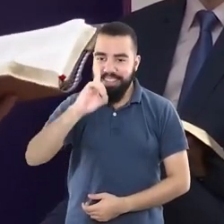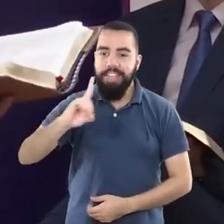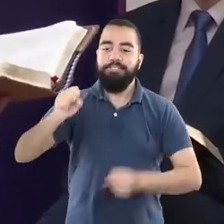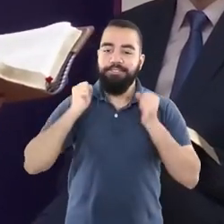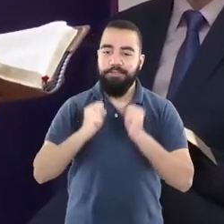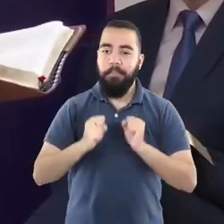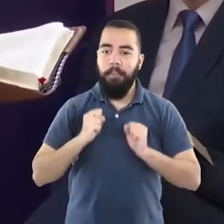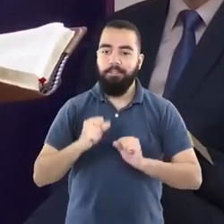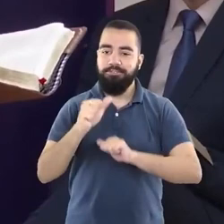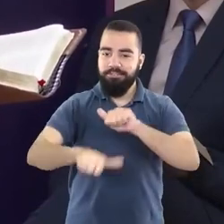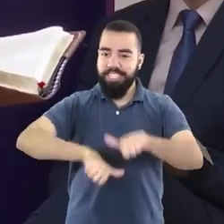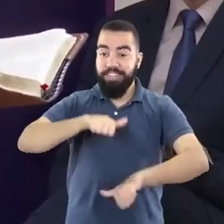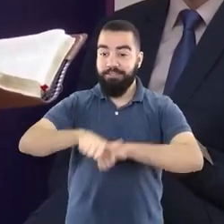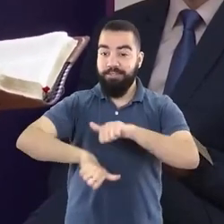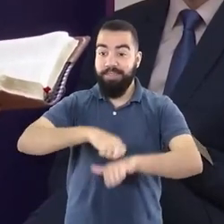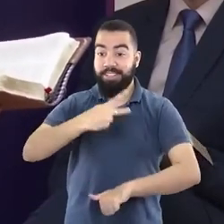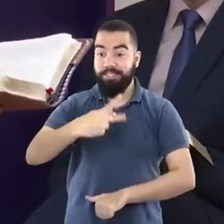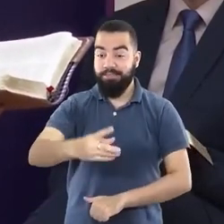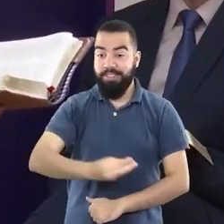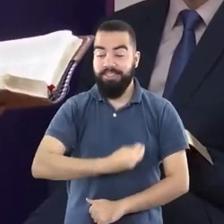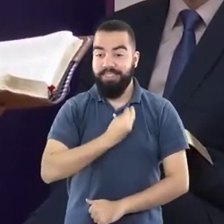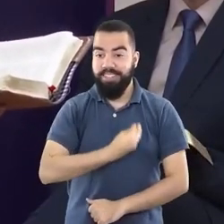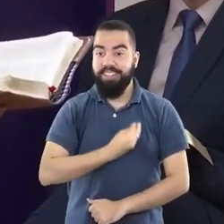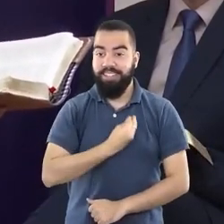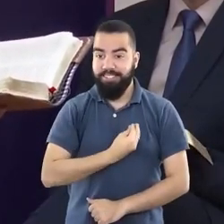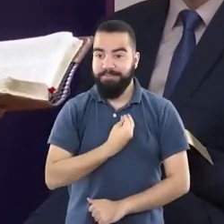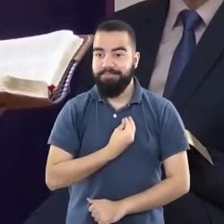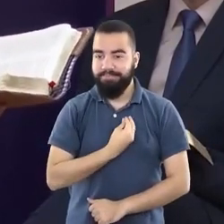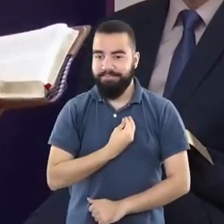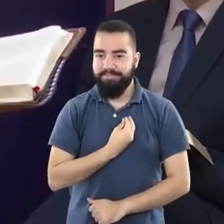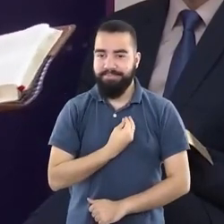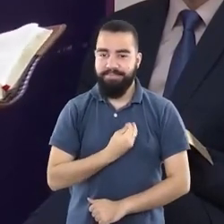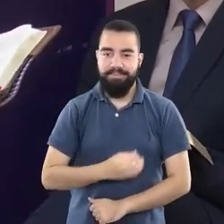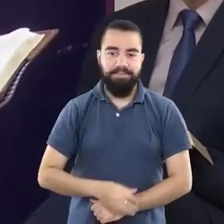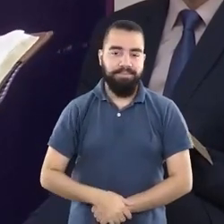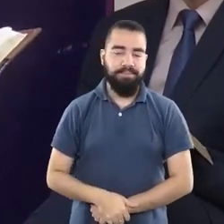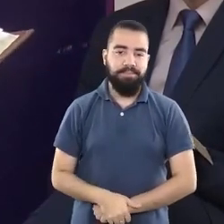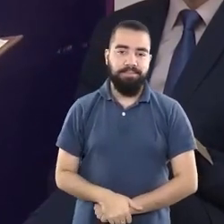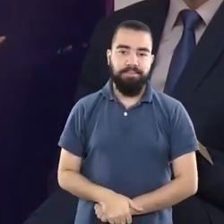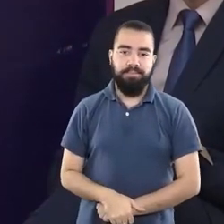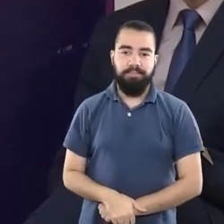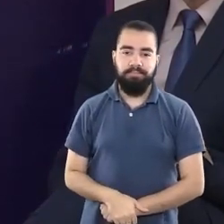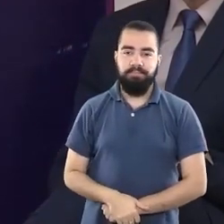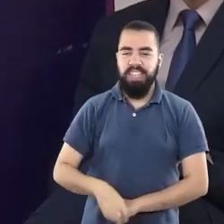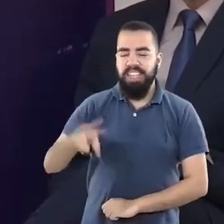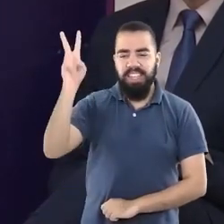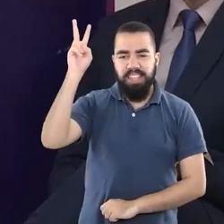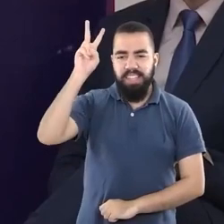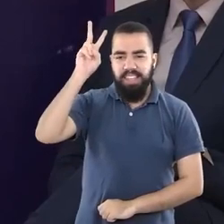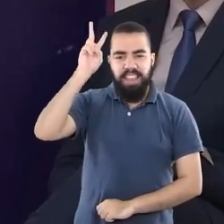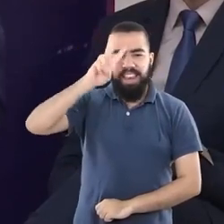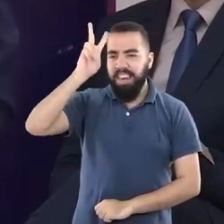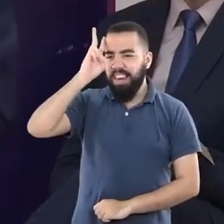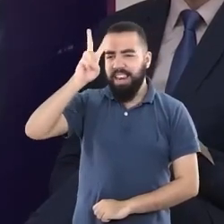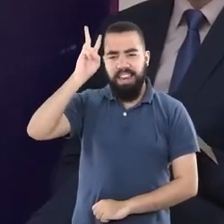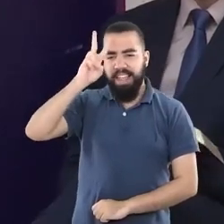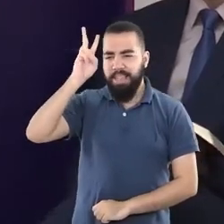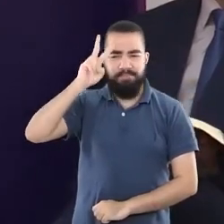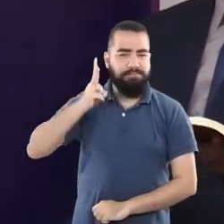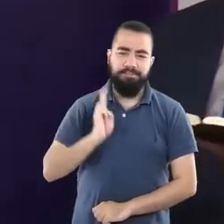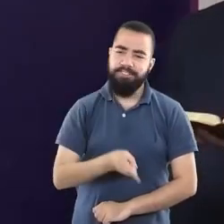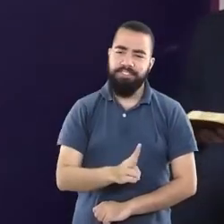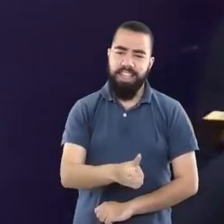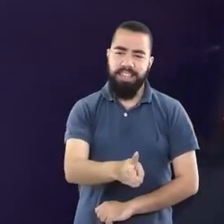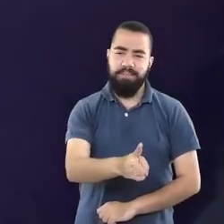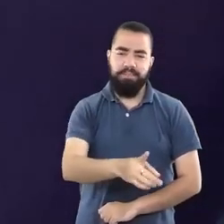história. Deus pode mudar a sua realidade. Eu nunca me esqueço, um dia eu